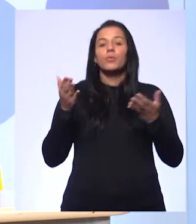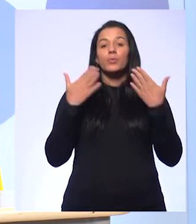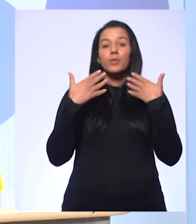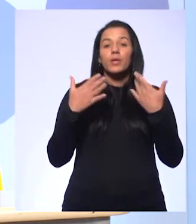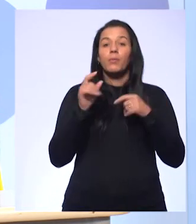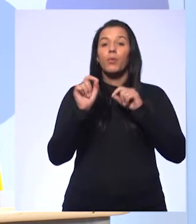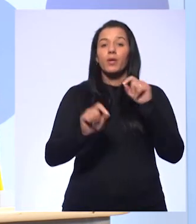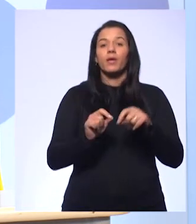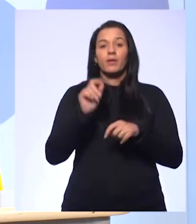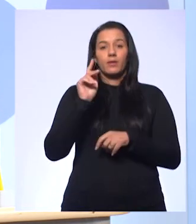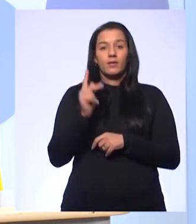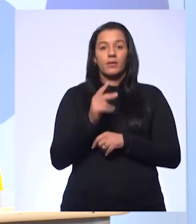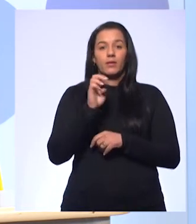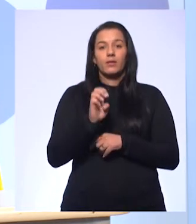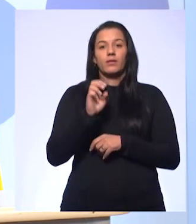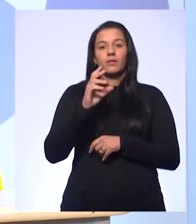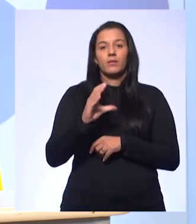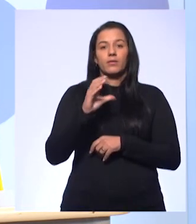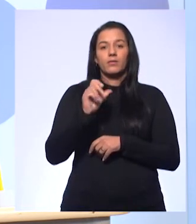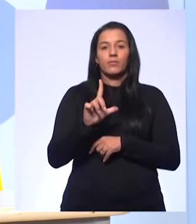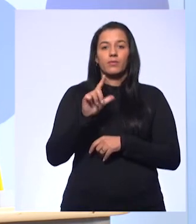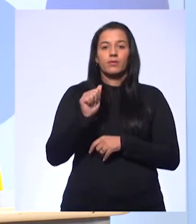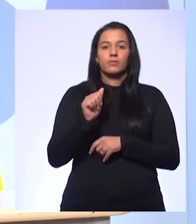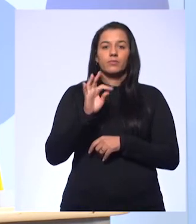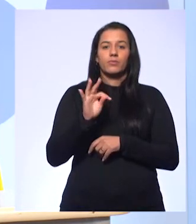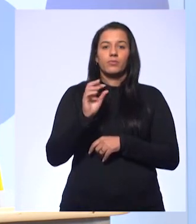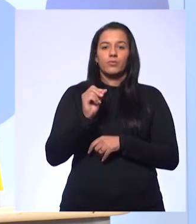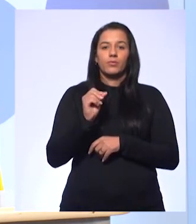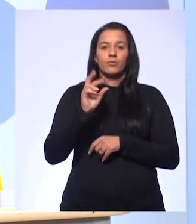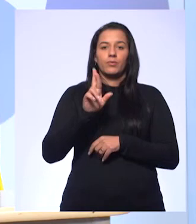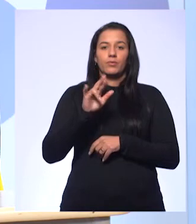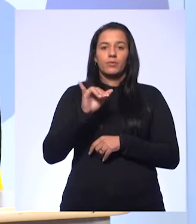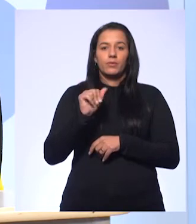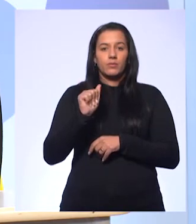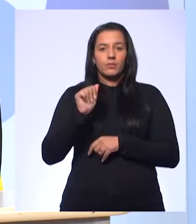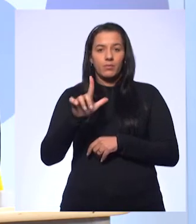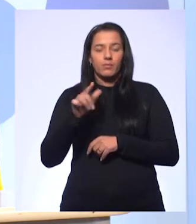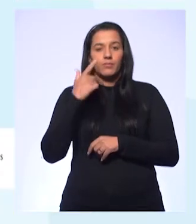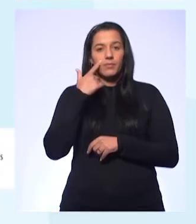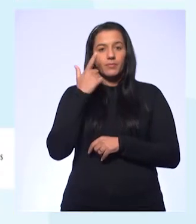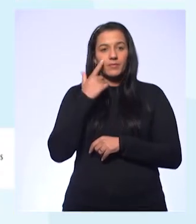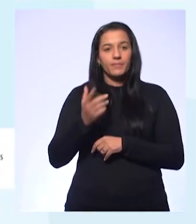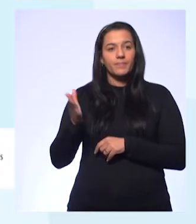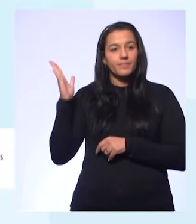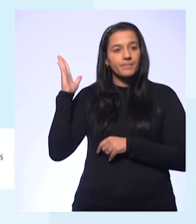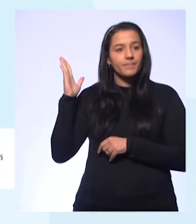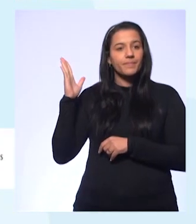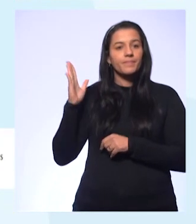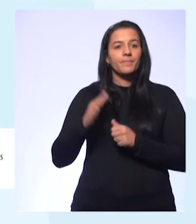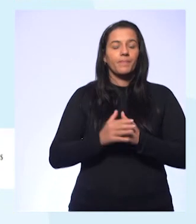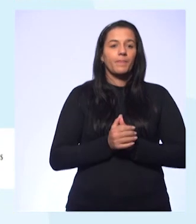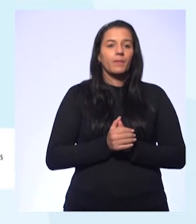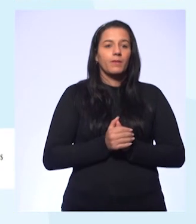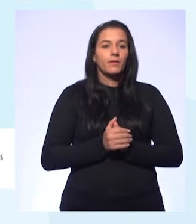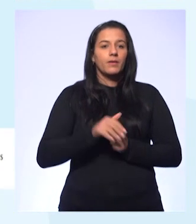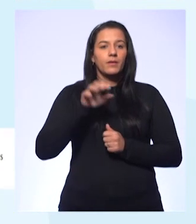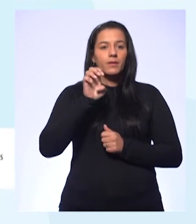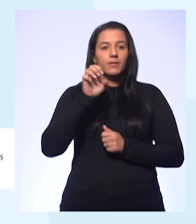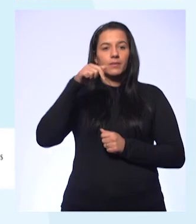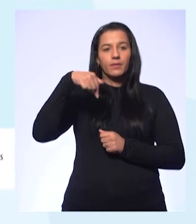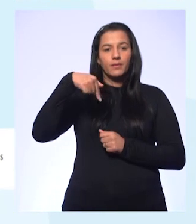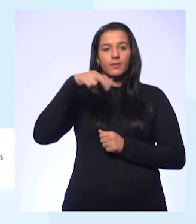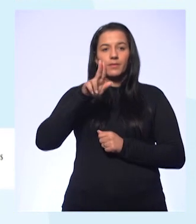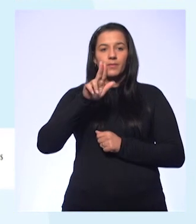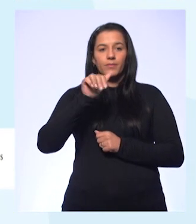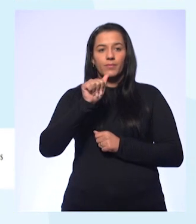ali até pelas cores, as cores mais fortes ali. Então, a primeira parte da legenda, vou pedir para o pessoal da produção colocar mais uma vez na tela.